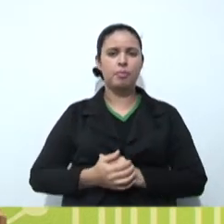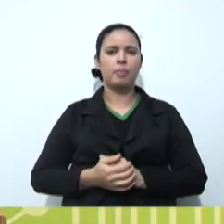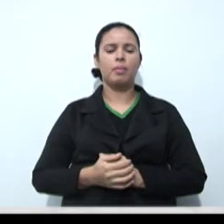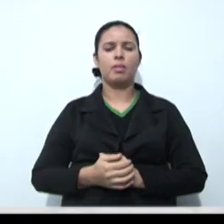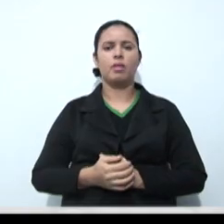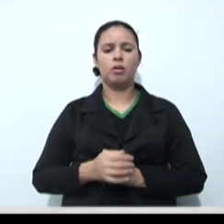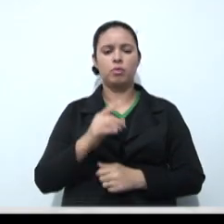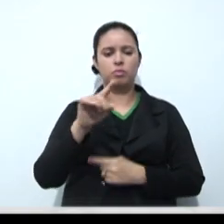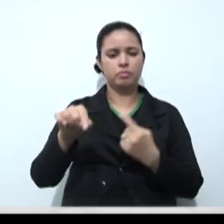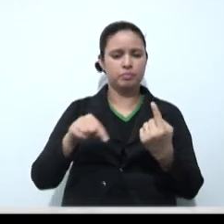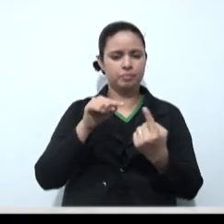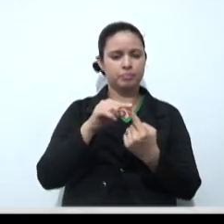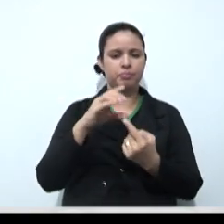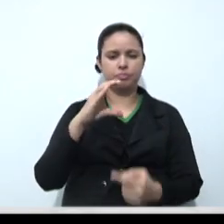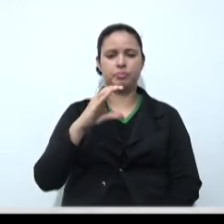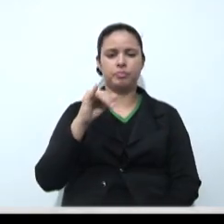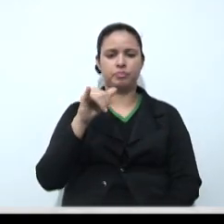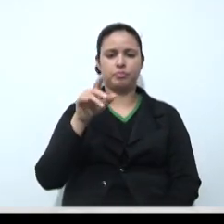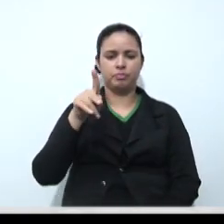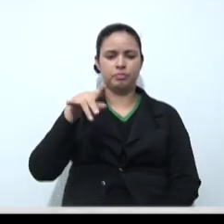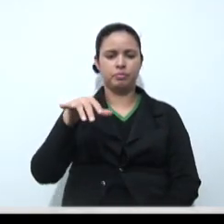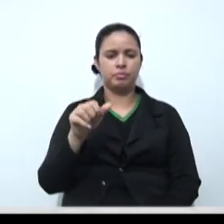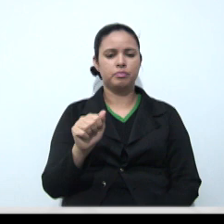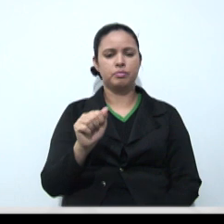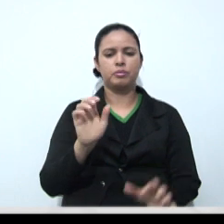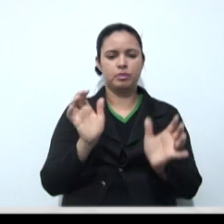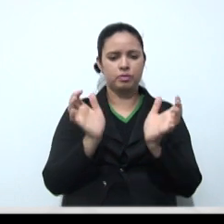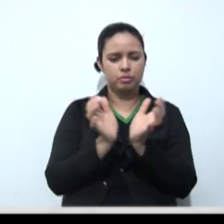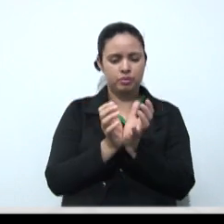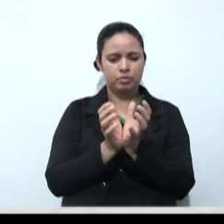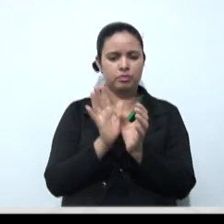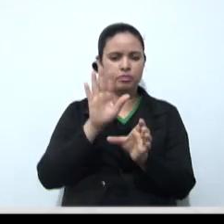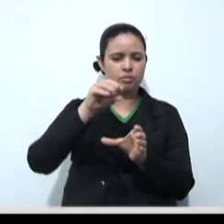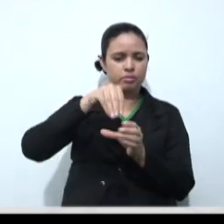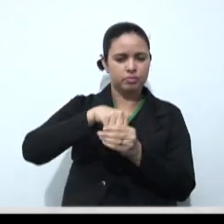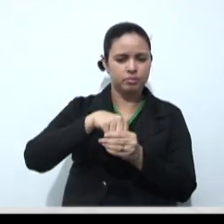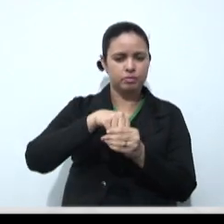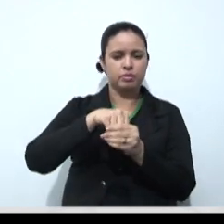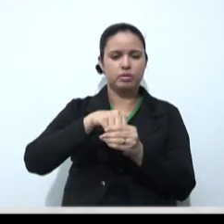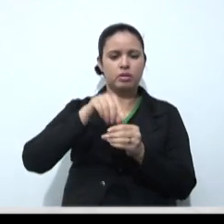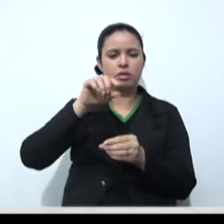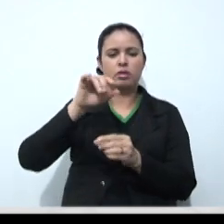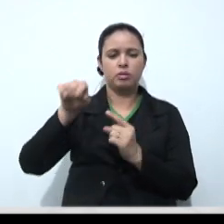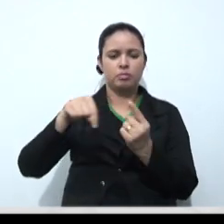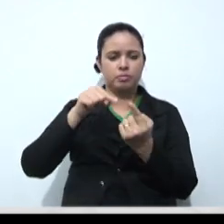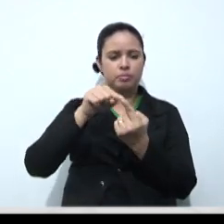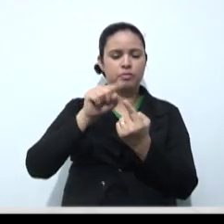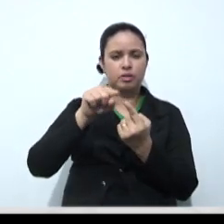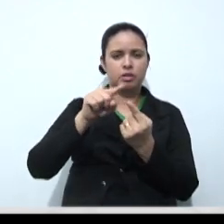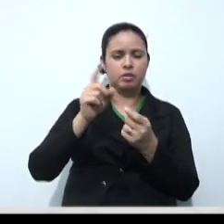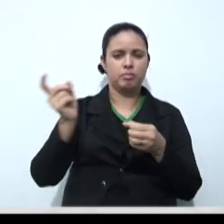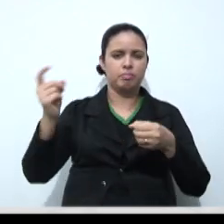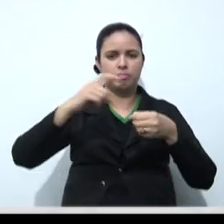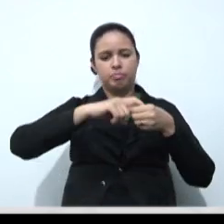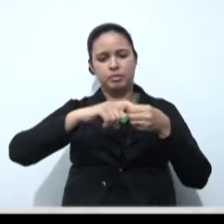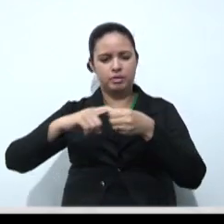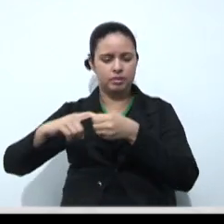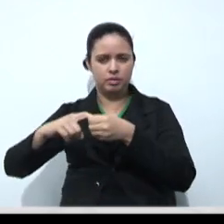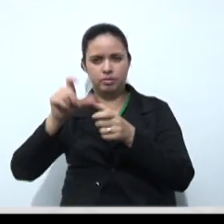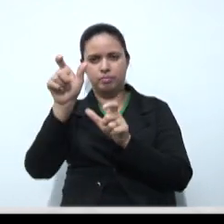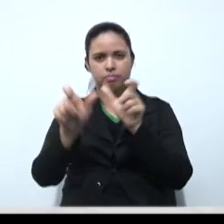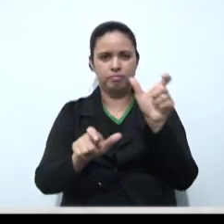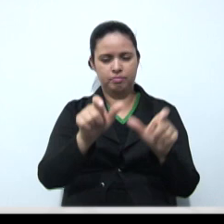CIPA? Coloca aí. A Comissão Interna de Prevenção de Acidentes tem como objetivo formar uma parceria entre